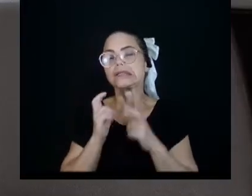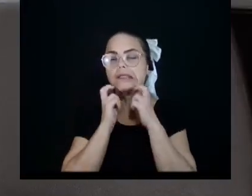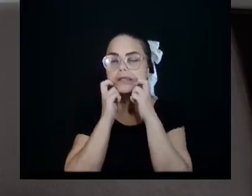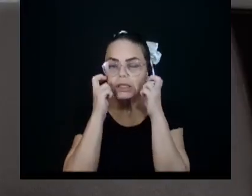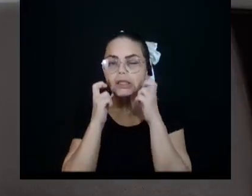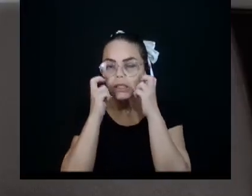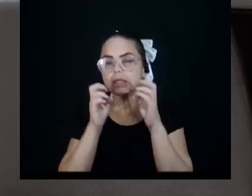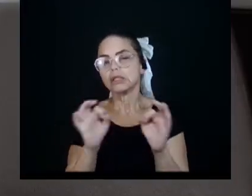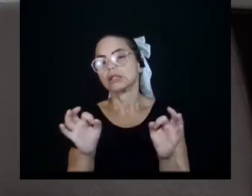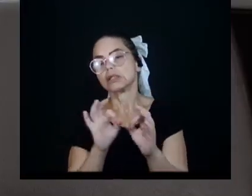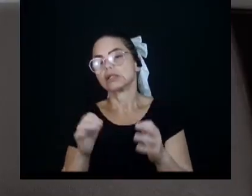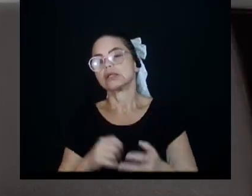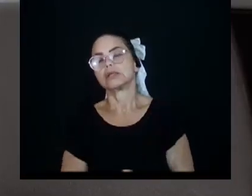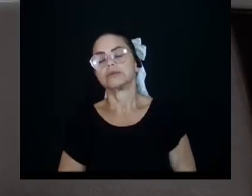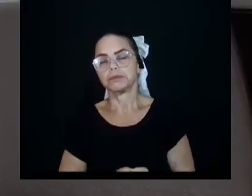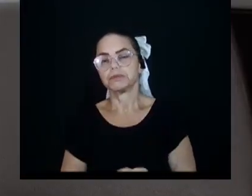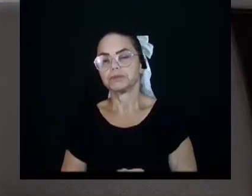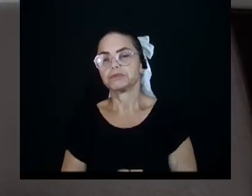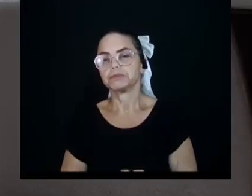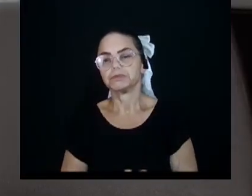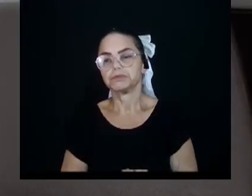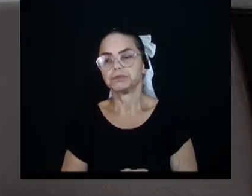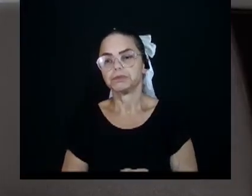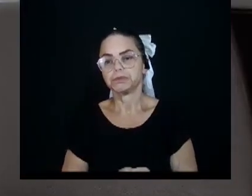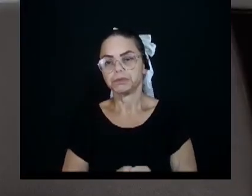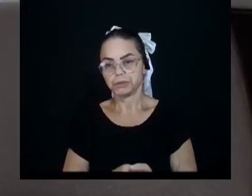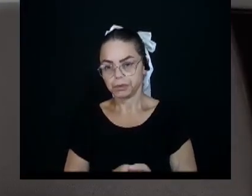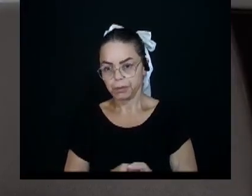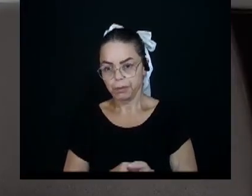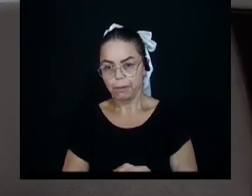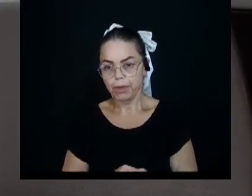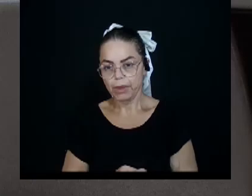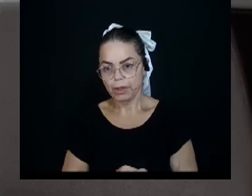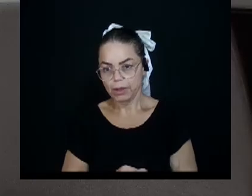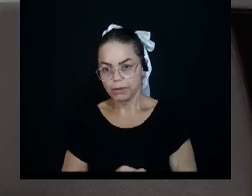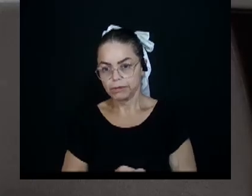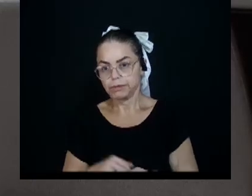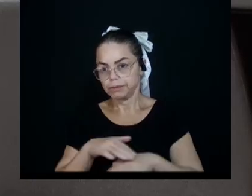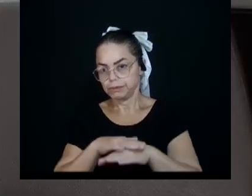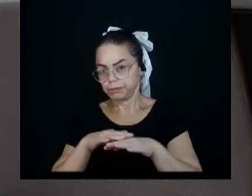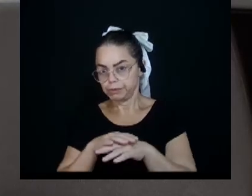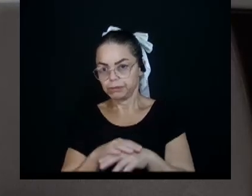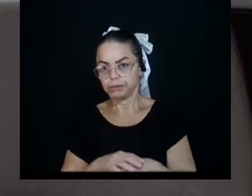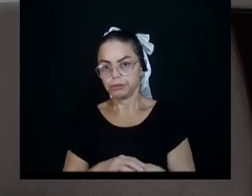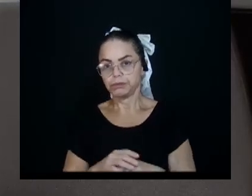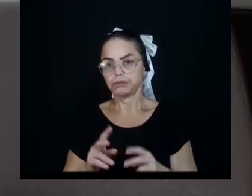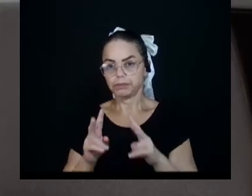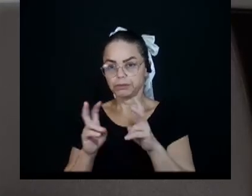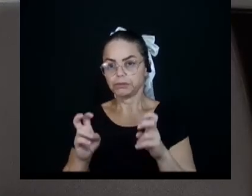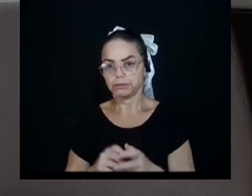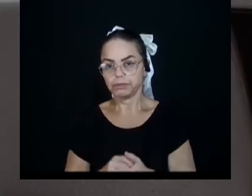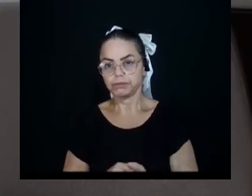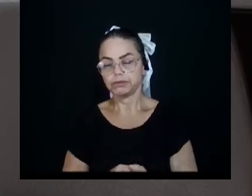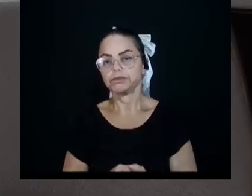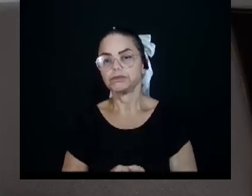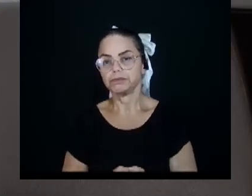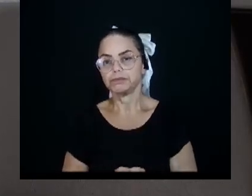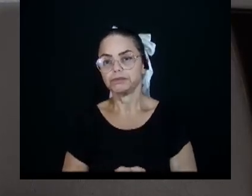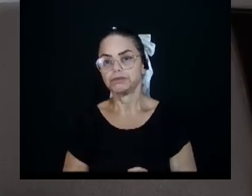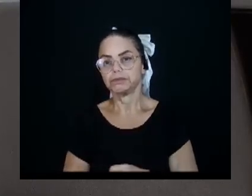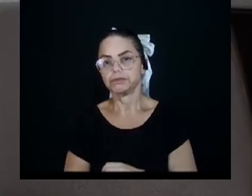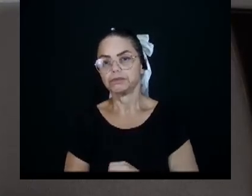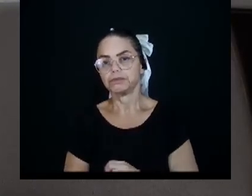Nenhum dos vereador? lados, exatamente. Certo. A gente vai falar um pouquinho agora também sobre, ainda na questão de educação,